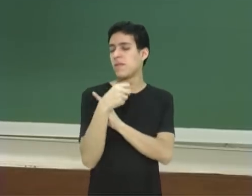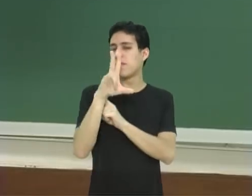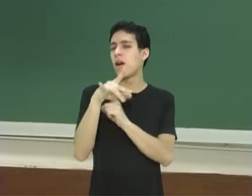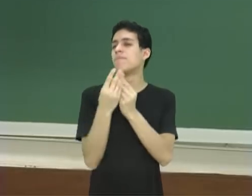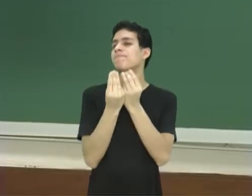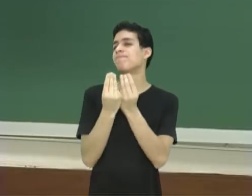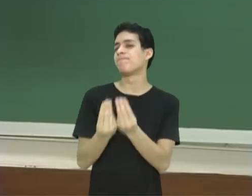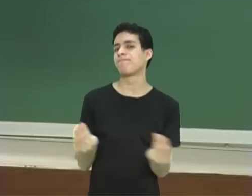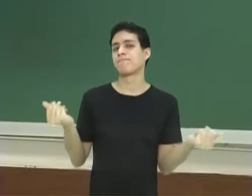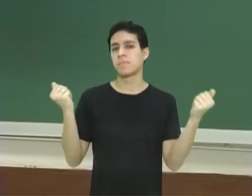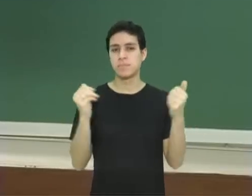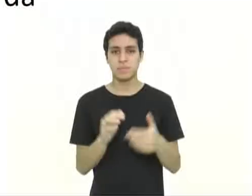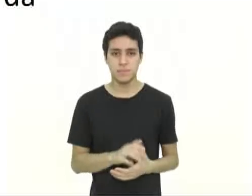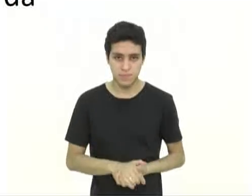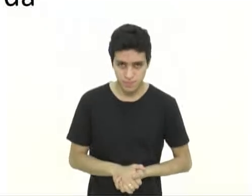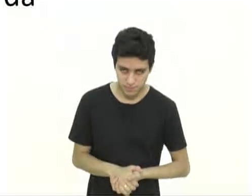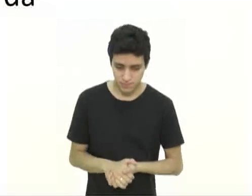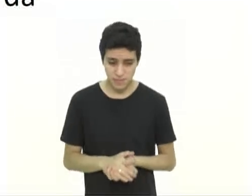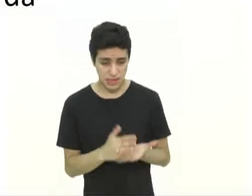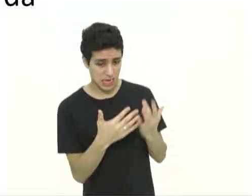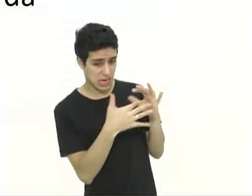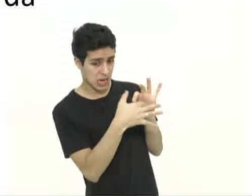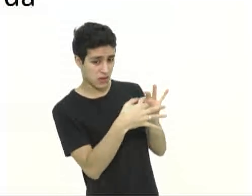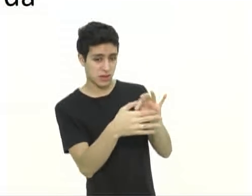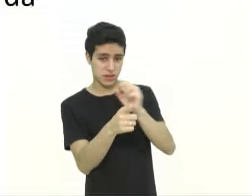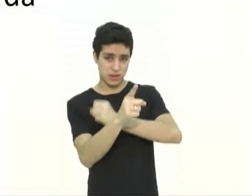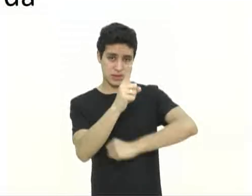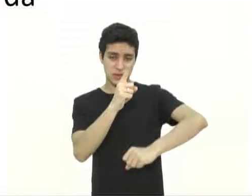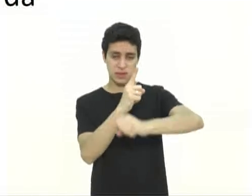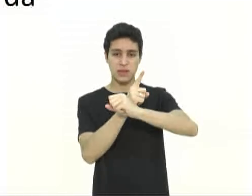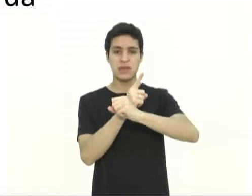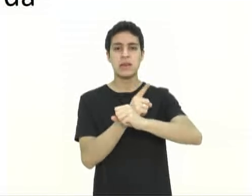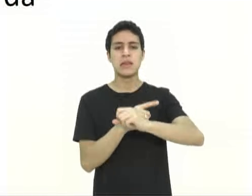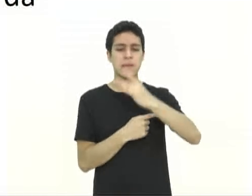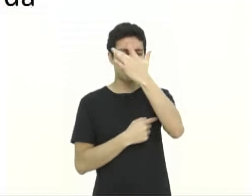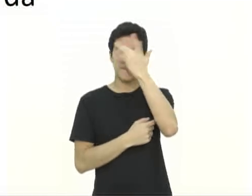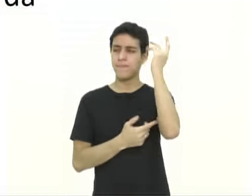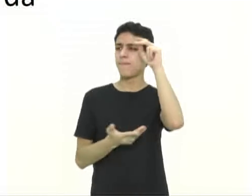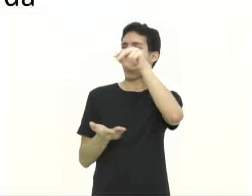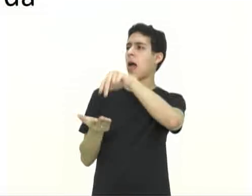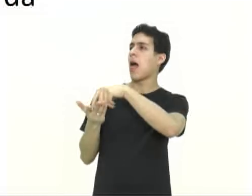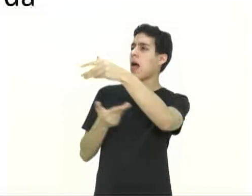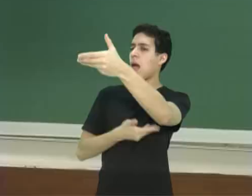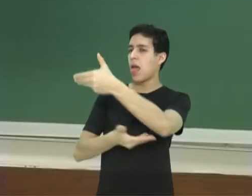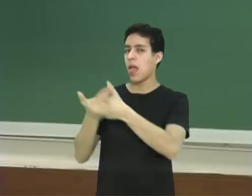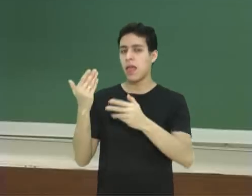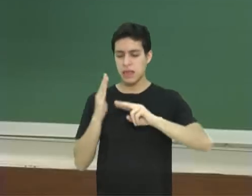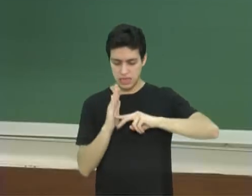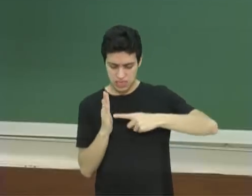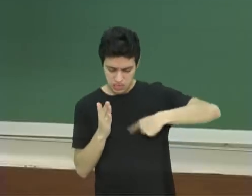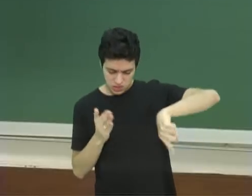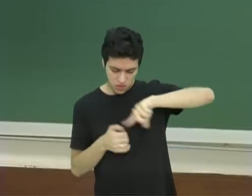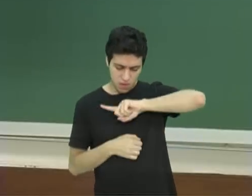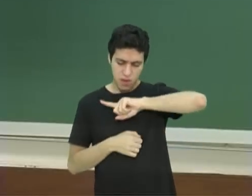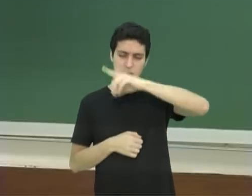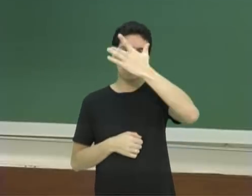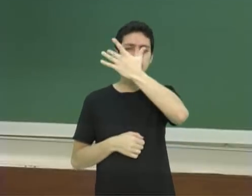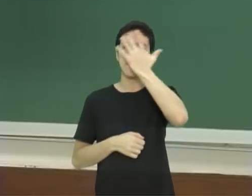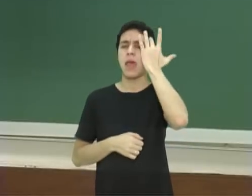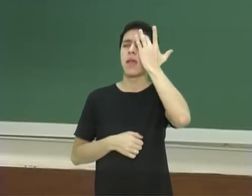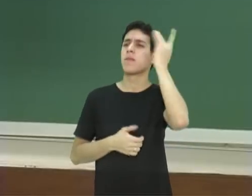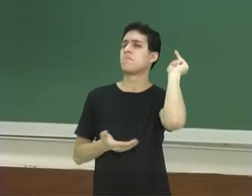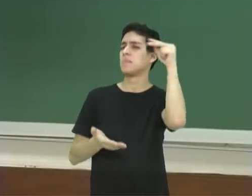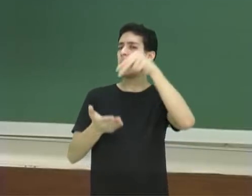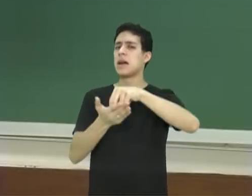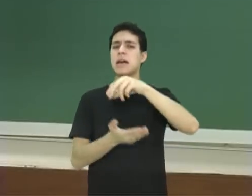desaparecendo. A coesão social e a cidadania ativa. Podemos exercer o nosso poder de cidadão. Nós